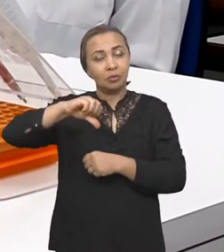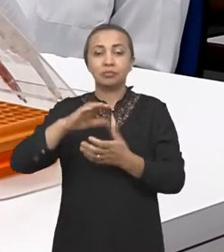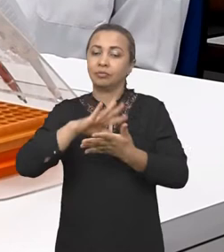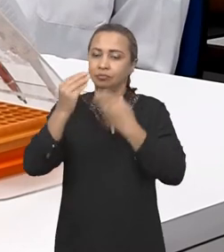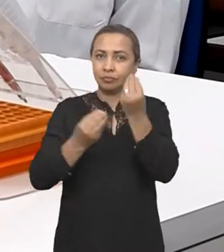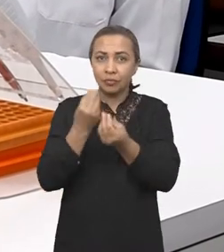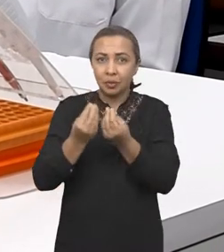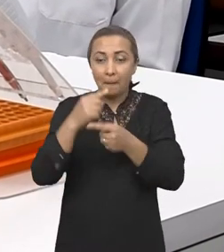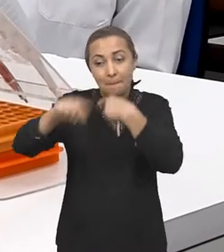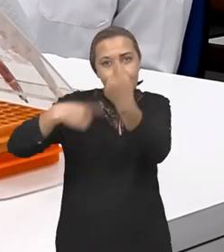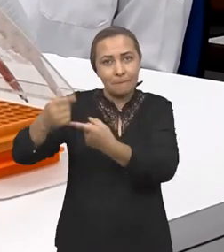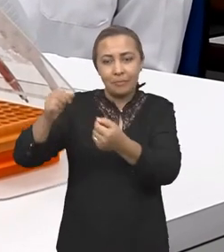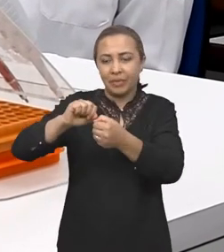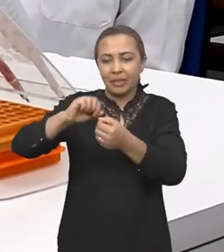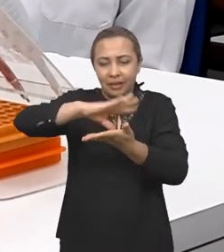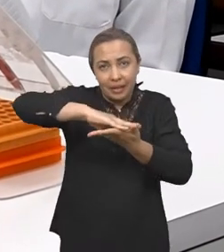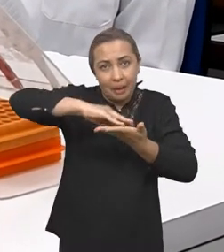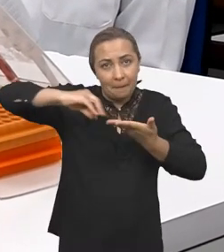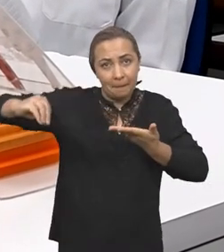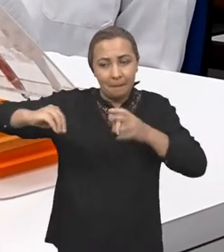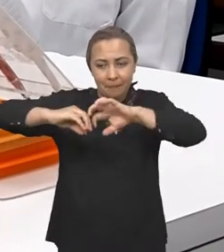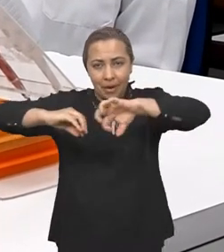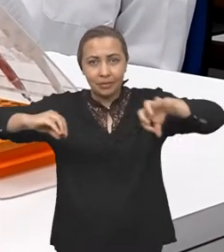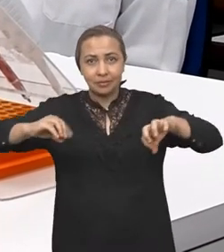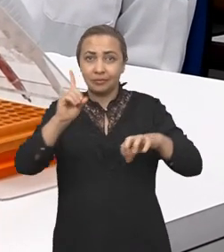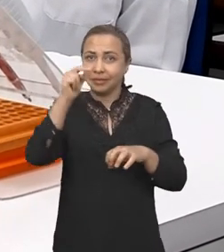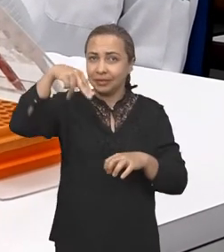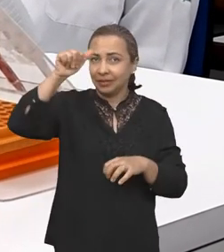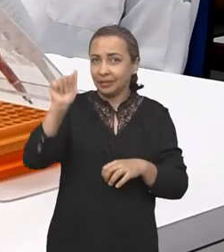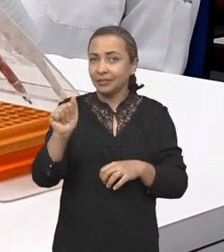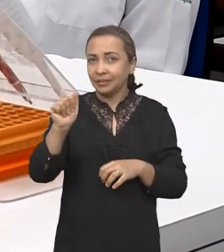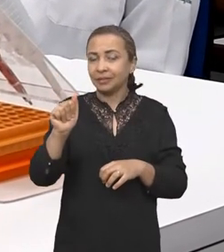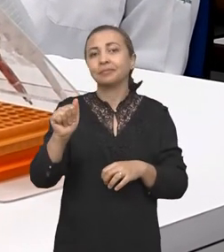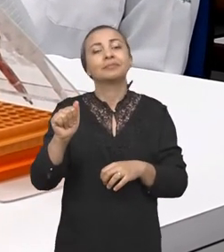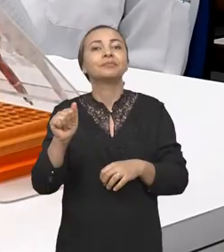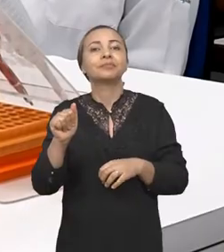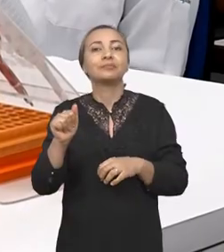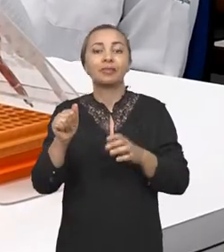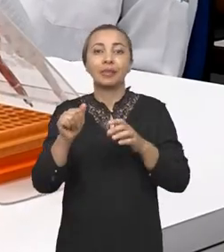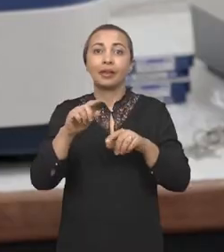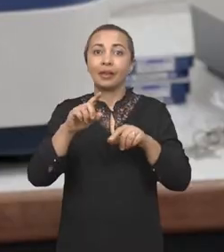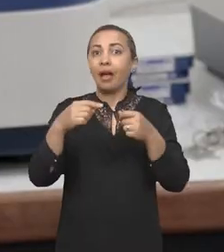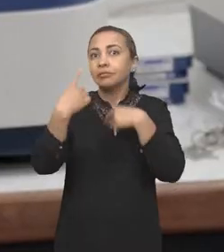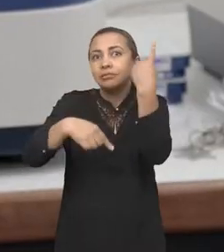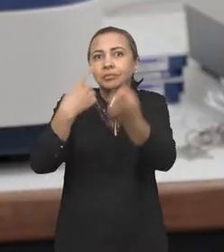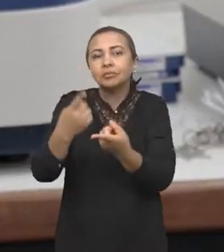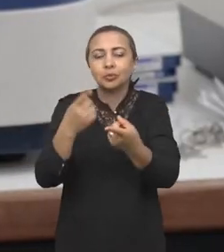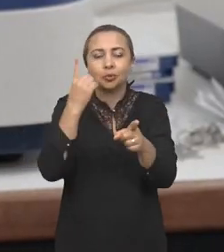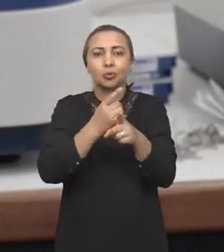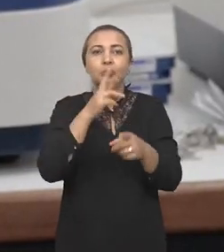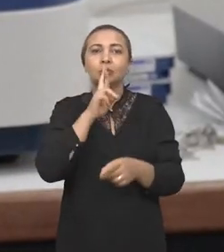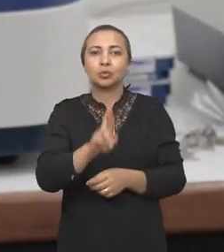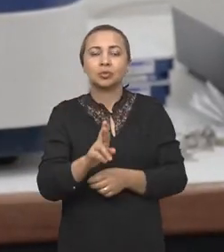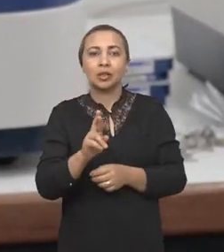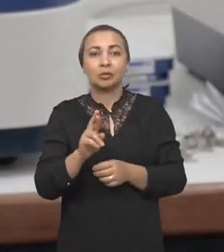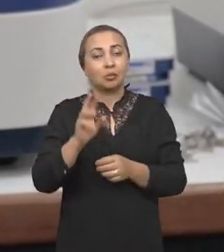material coletado, é feita a extração do DNA deles por meio de um kit específico. Por meio desses